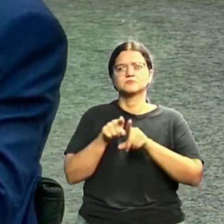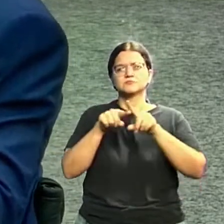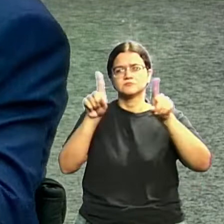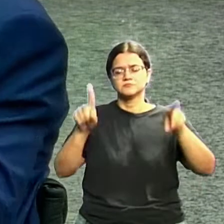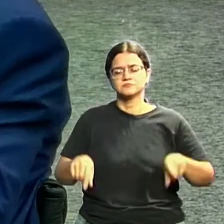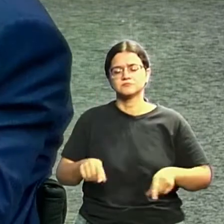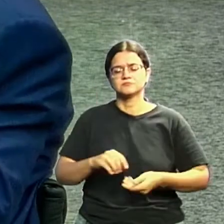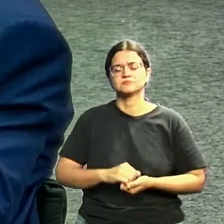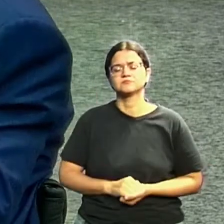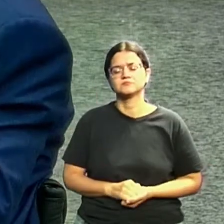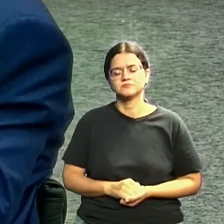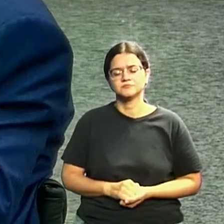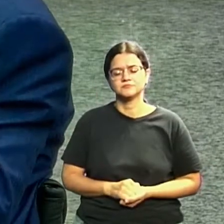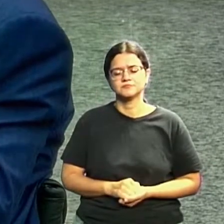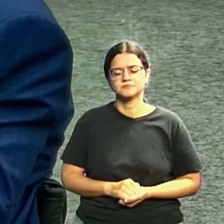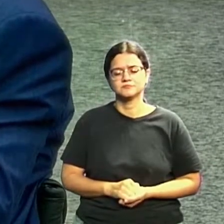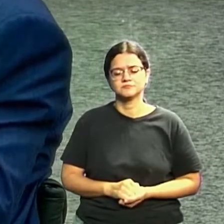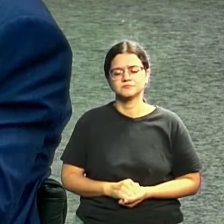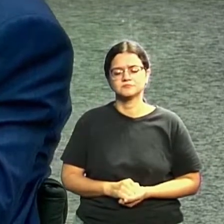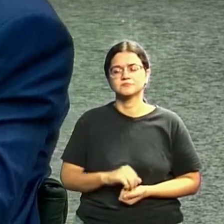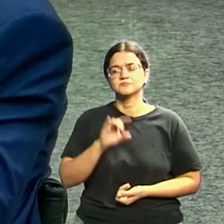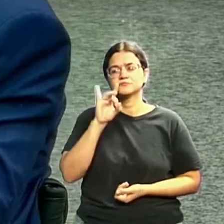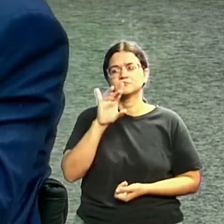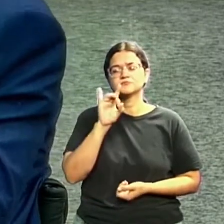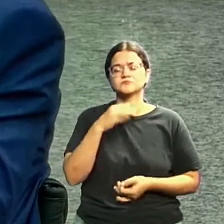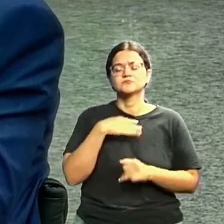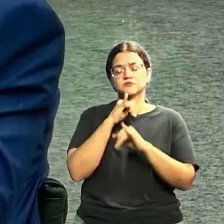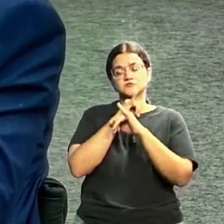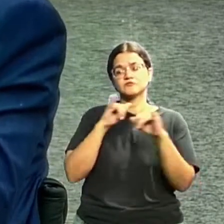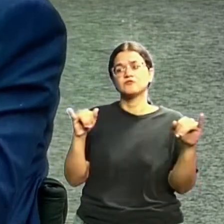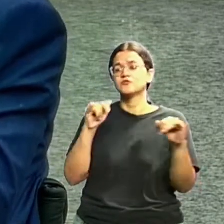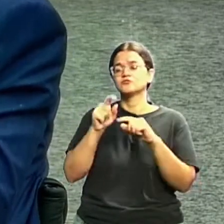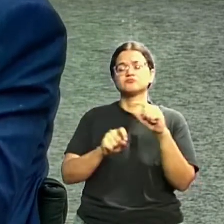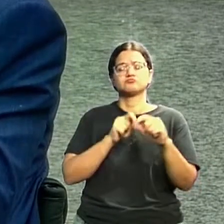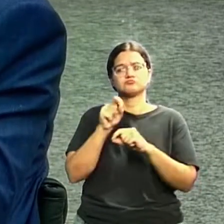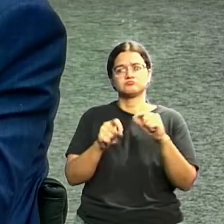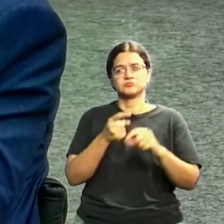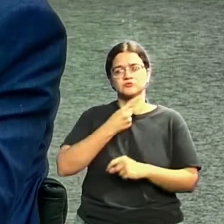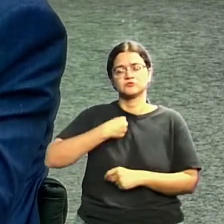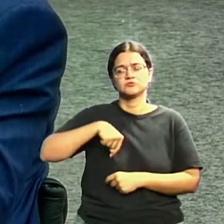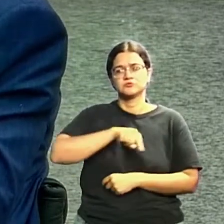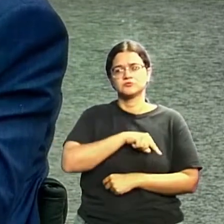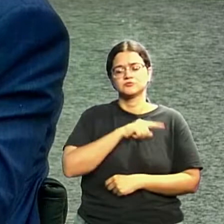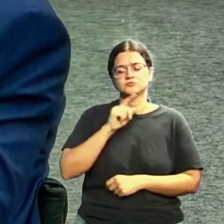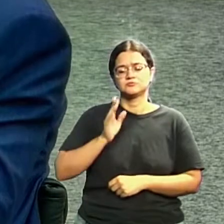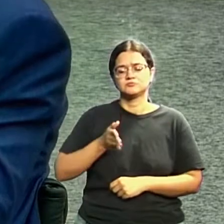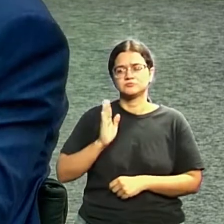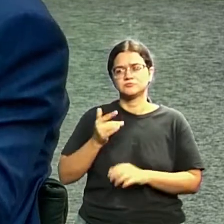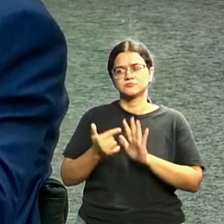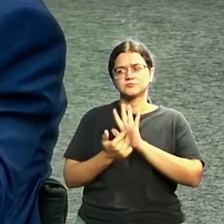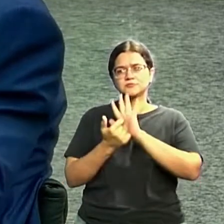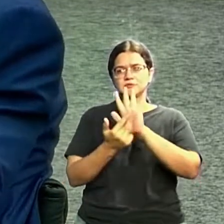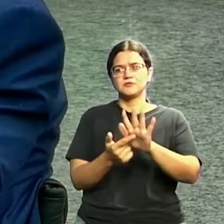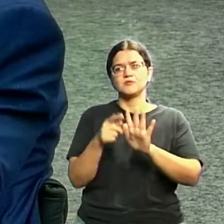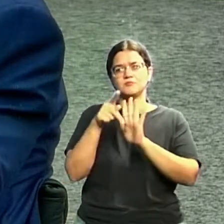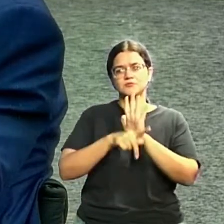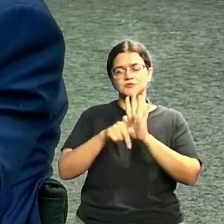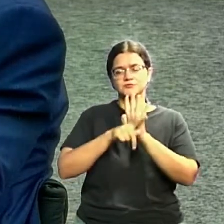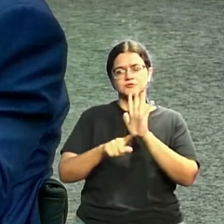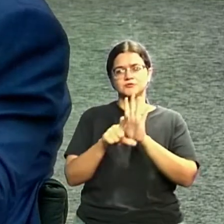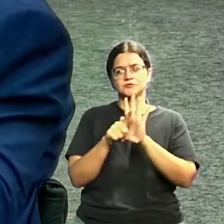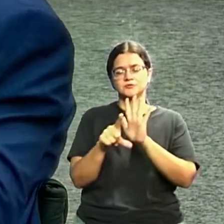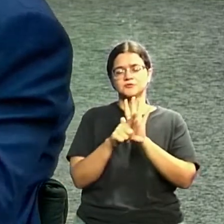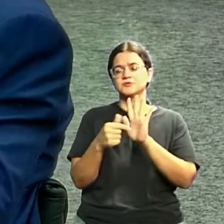casa. E só para deixar registrado, senhor presidente, nós estamos apresentando um projeto de